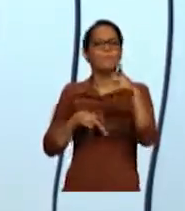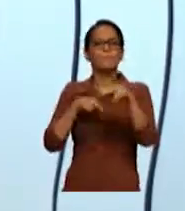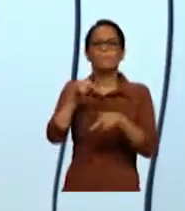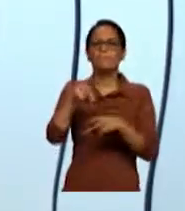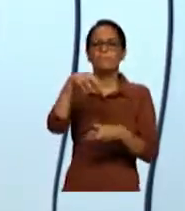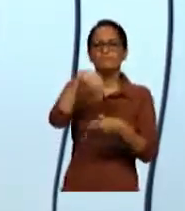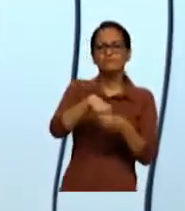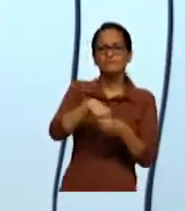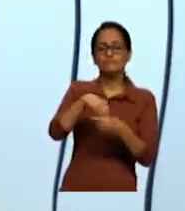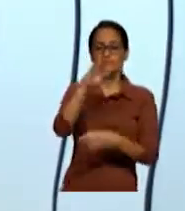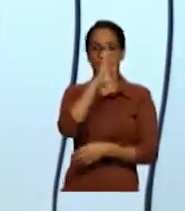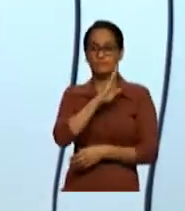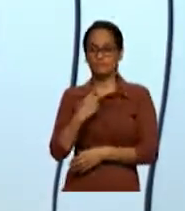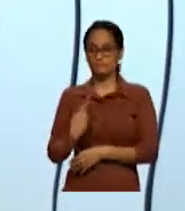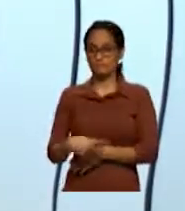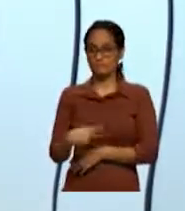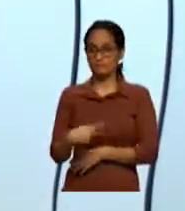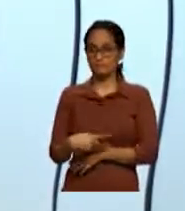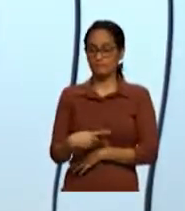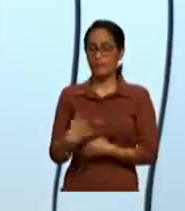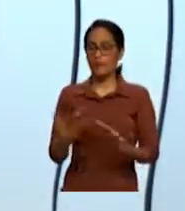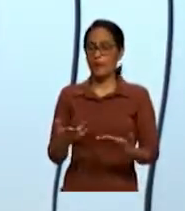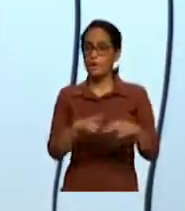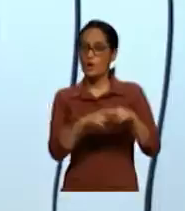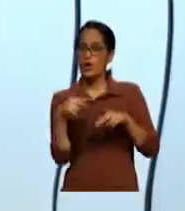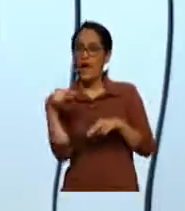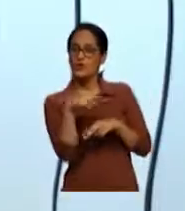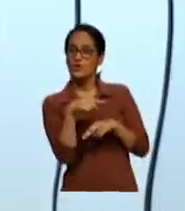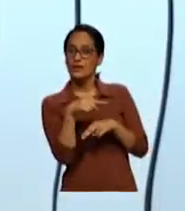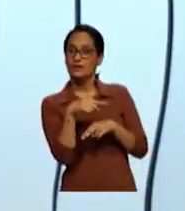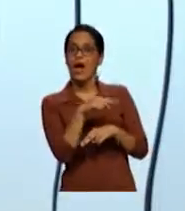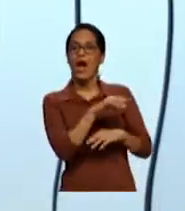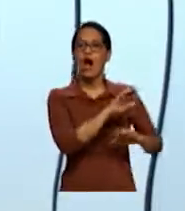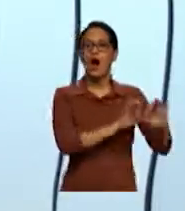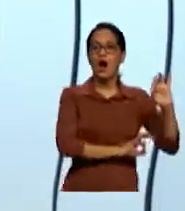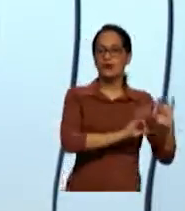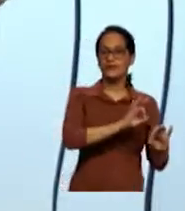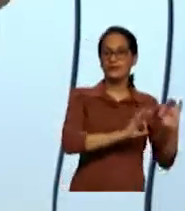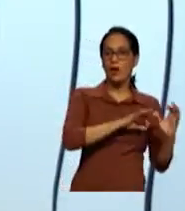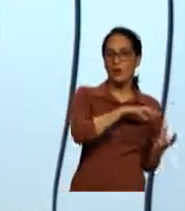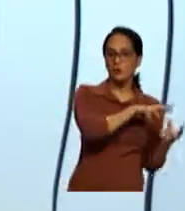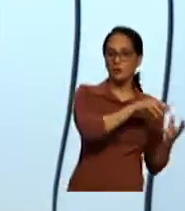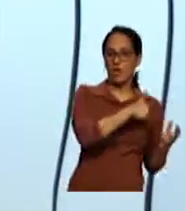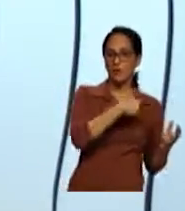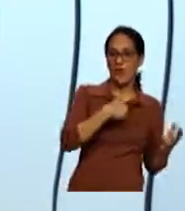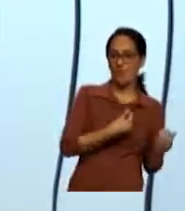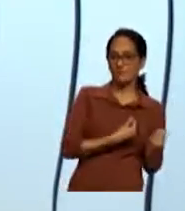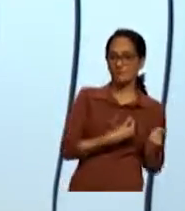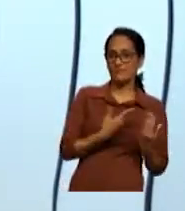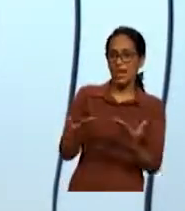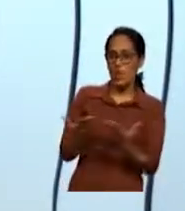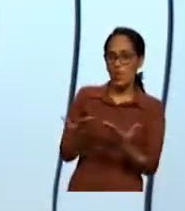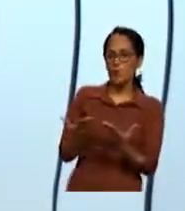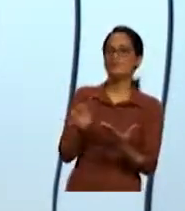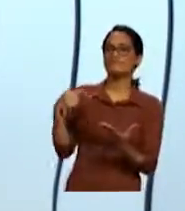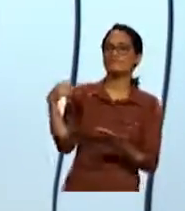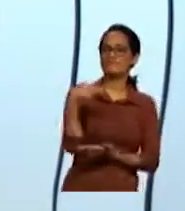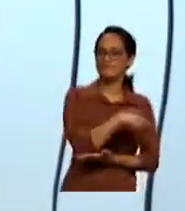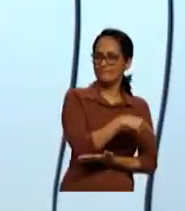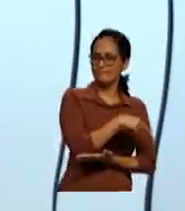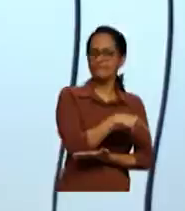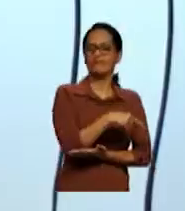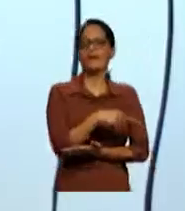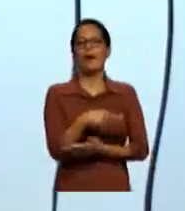do nosso país. E isso foi graças ao quê? À OMS, onde esse conceito de saúde e